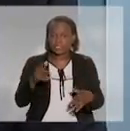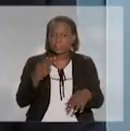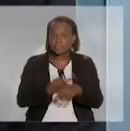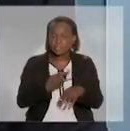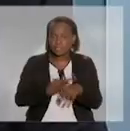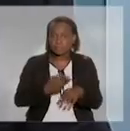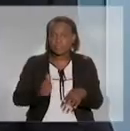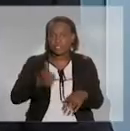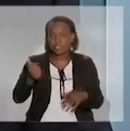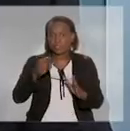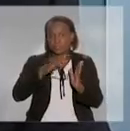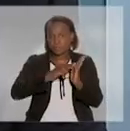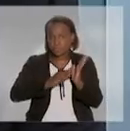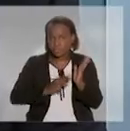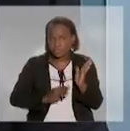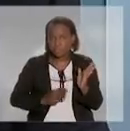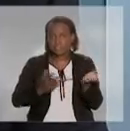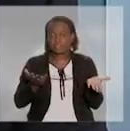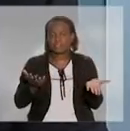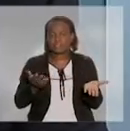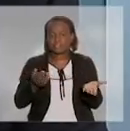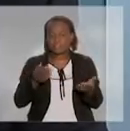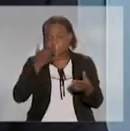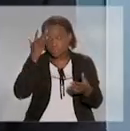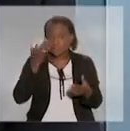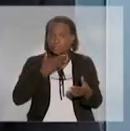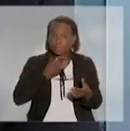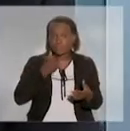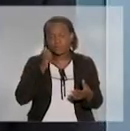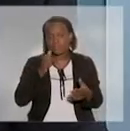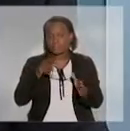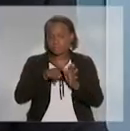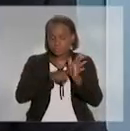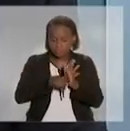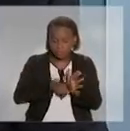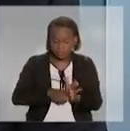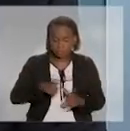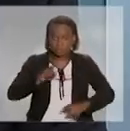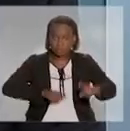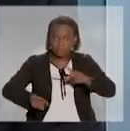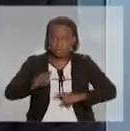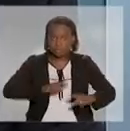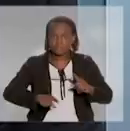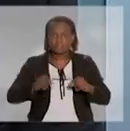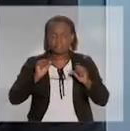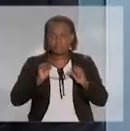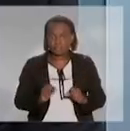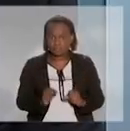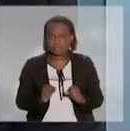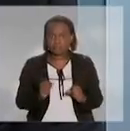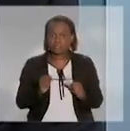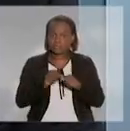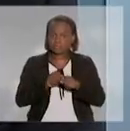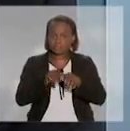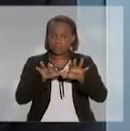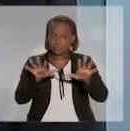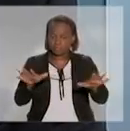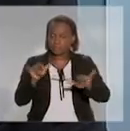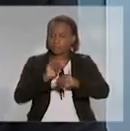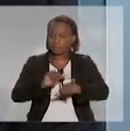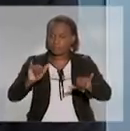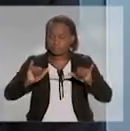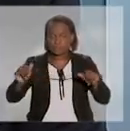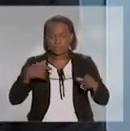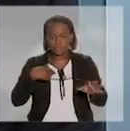melhores práticas, prêmio monografia, onde pesquisadores e gestores podem